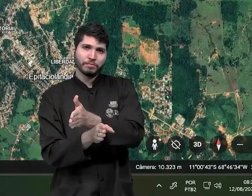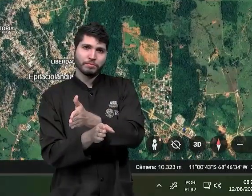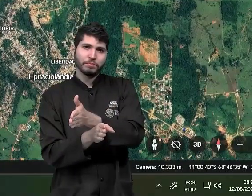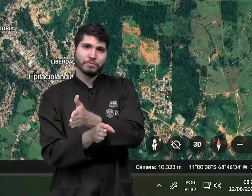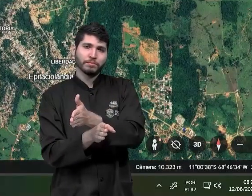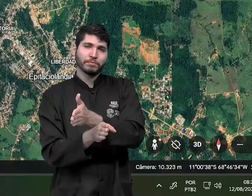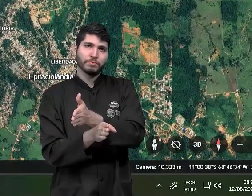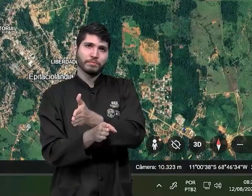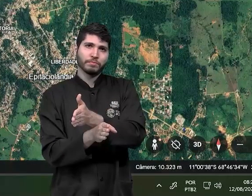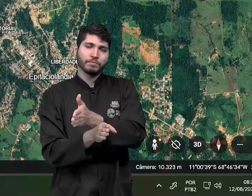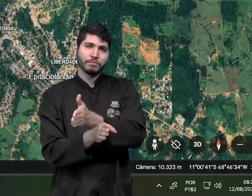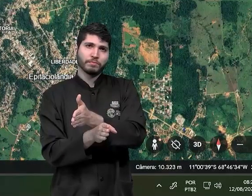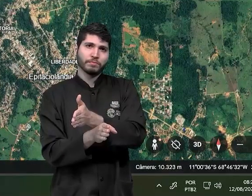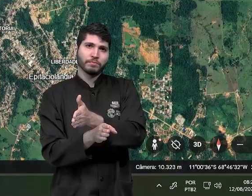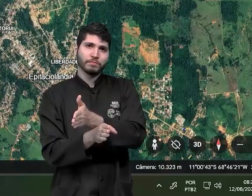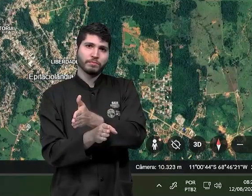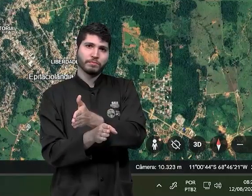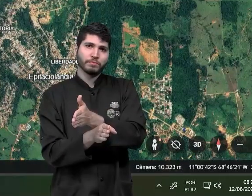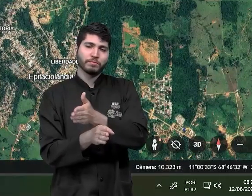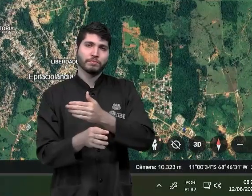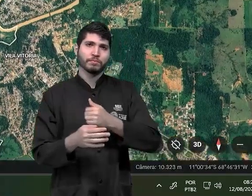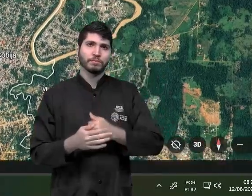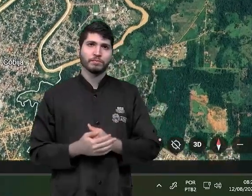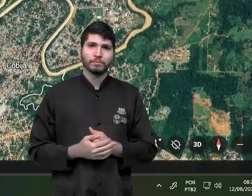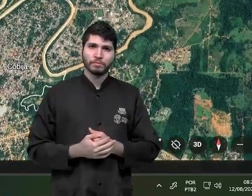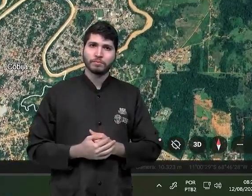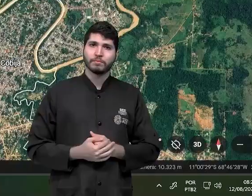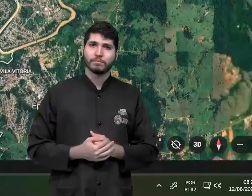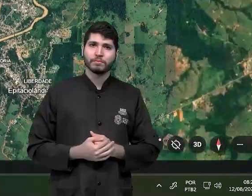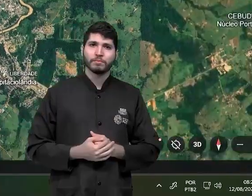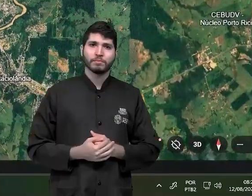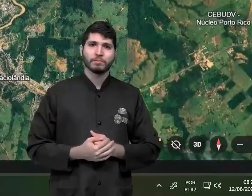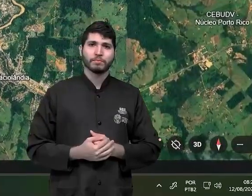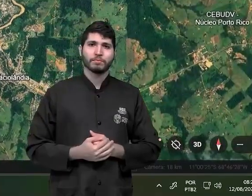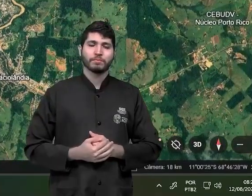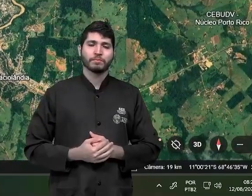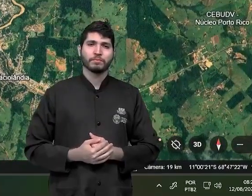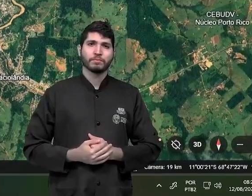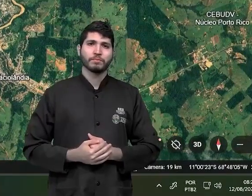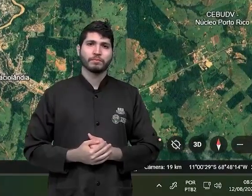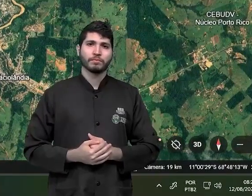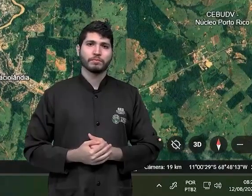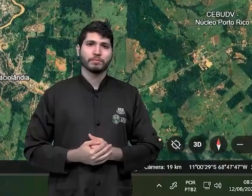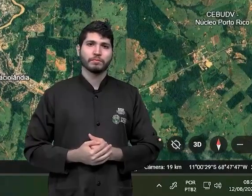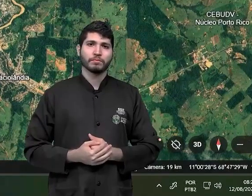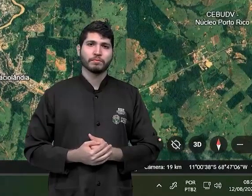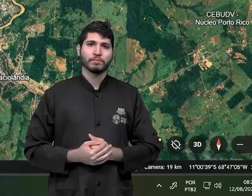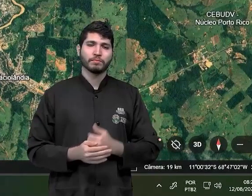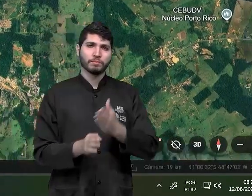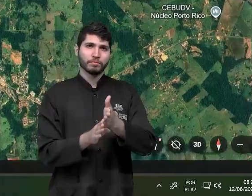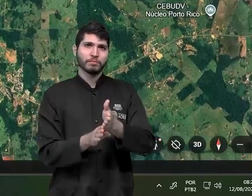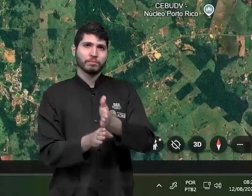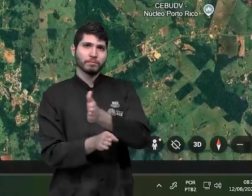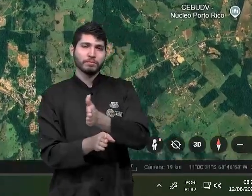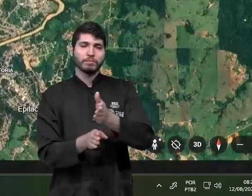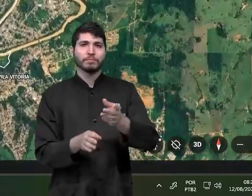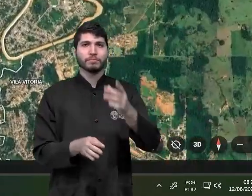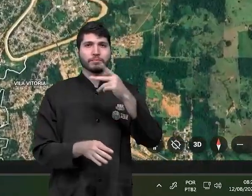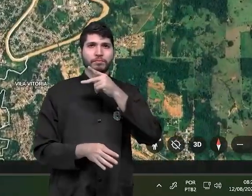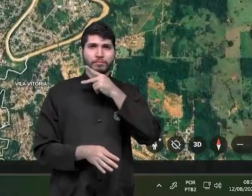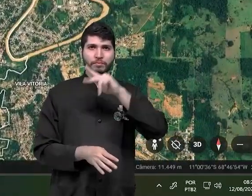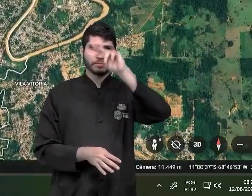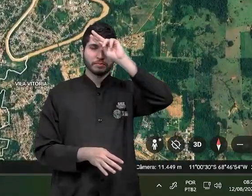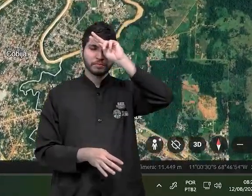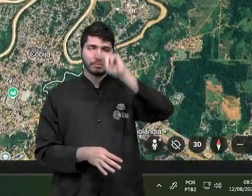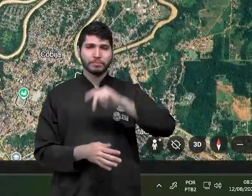com um município, só que no caso não é boliviano, tá bom? Município peruano.